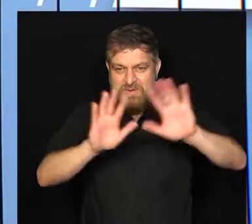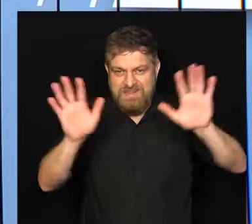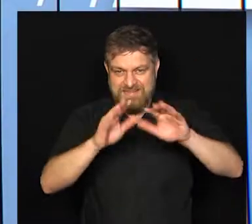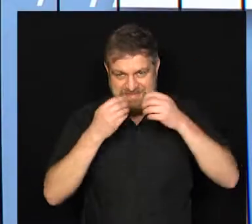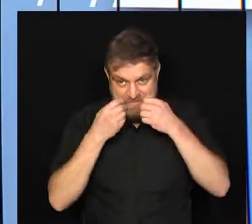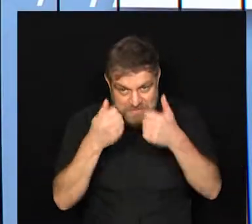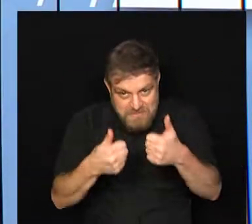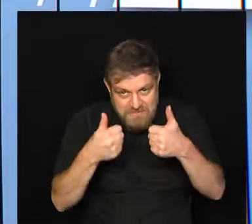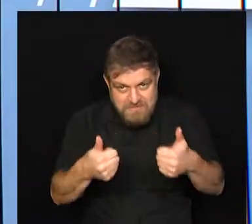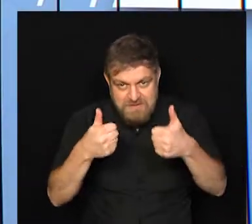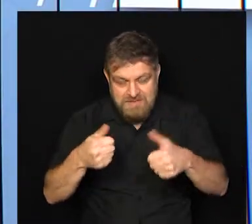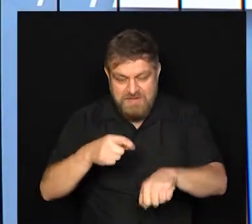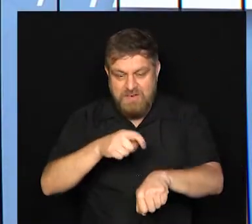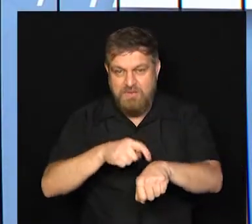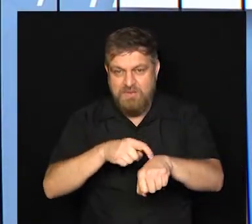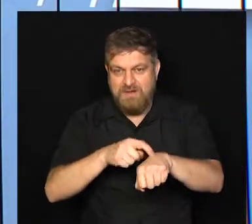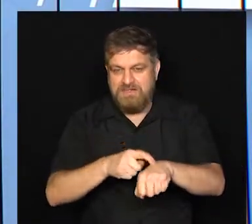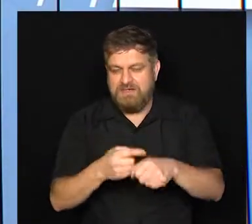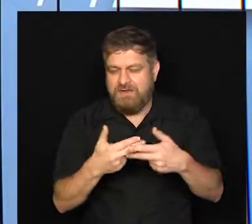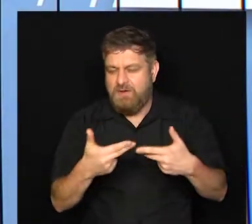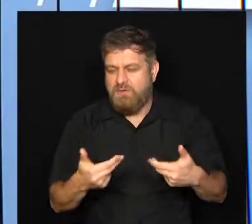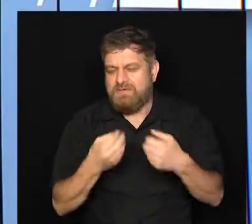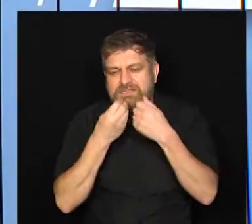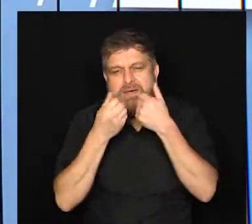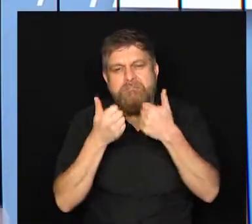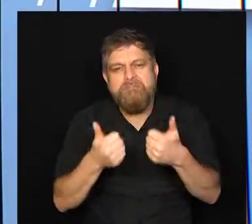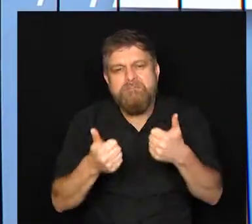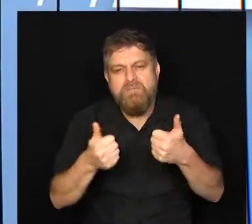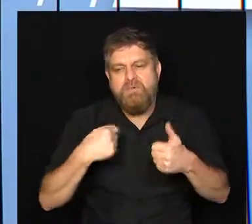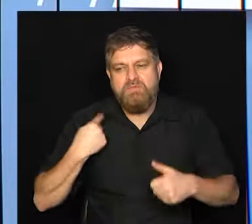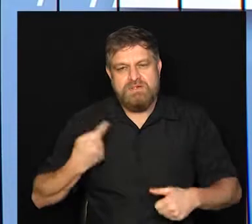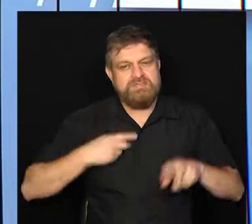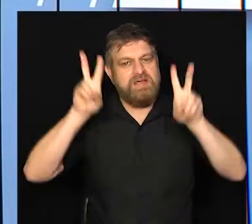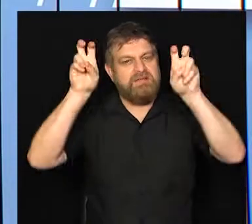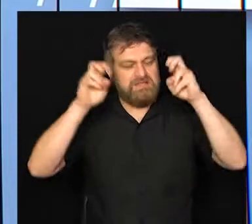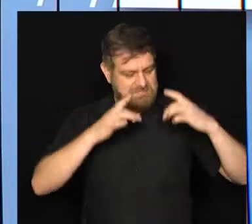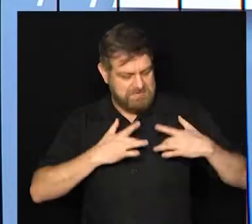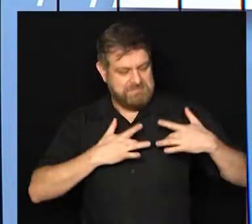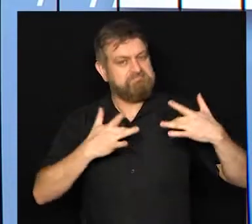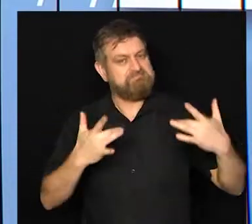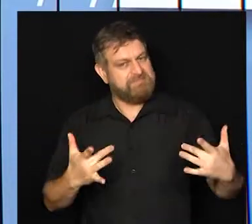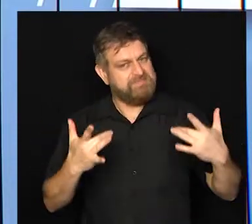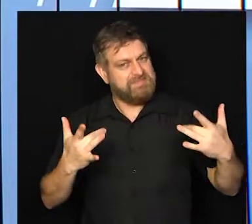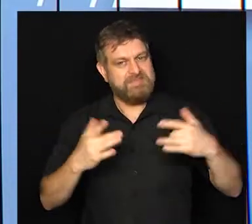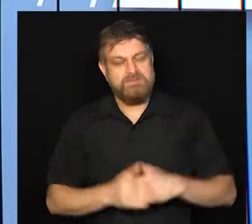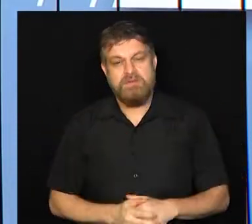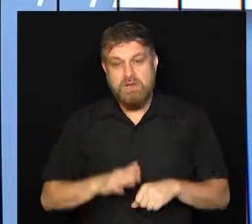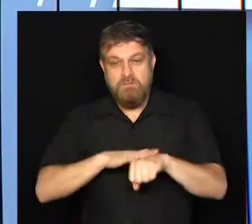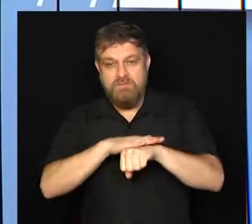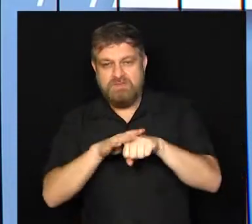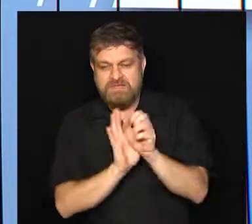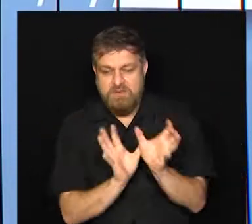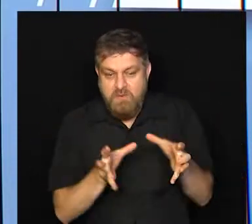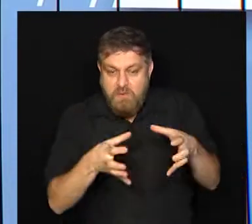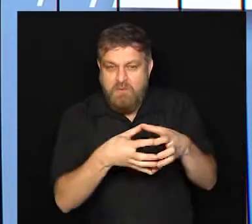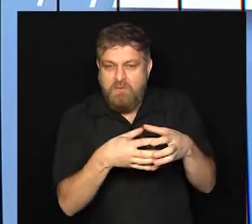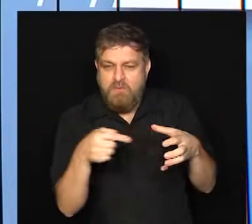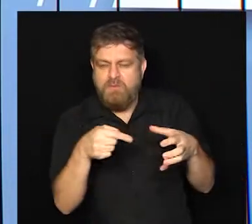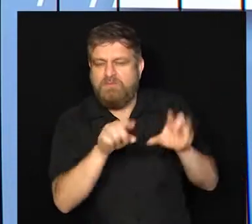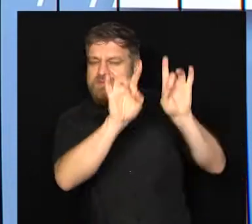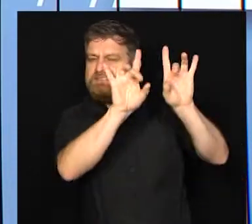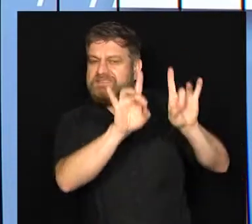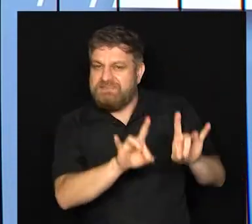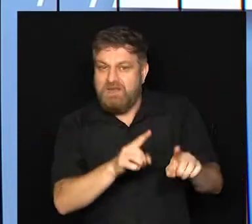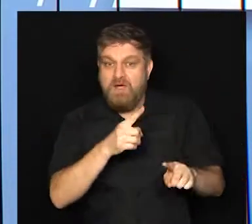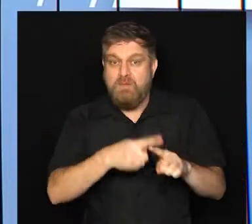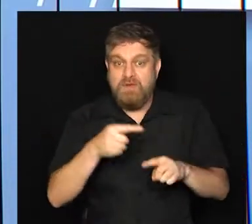Olá, tudo bem? É hora de falar de coisa boa, solidariedade. É bom, né? Olha só, eu vou falar com um grupo bastante especial,